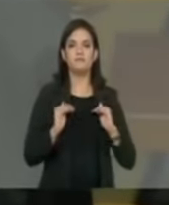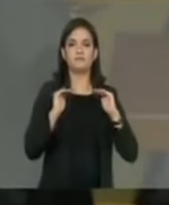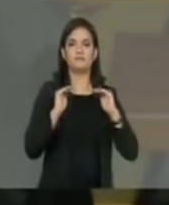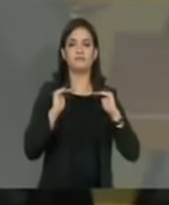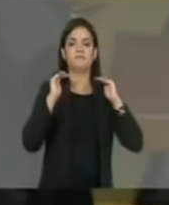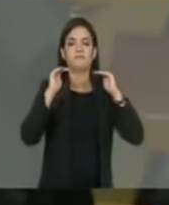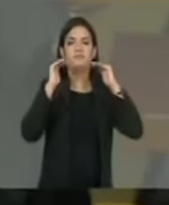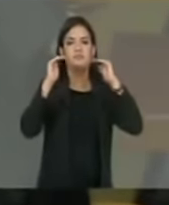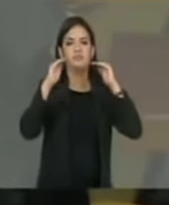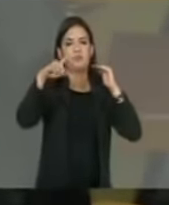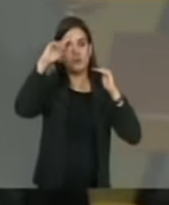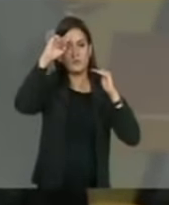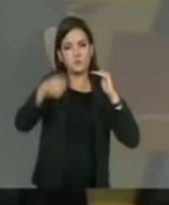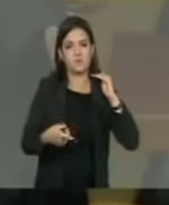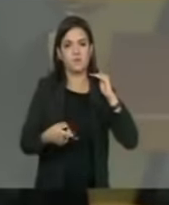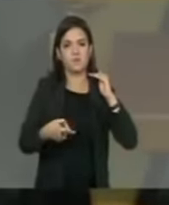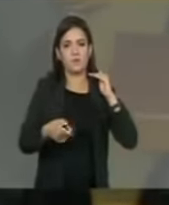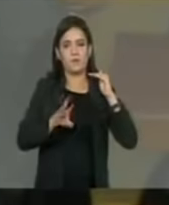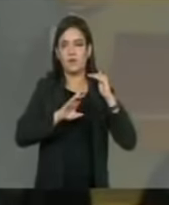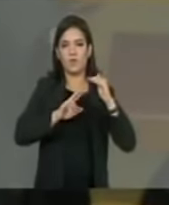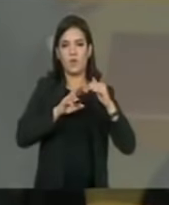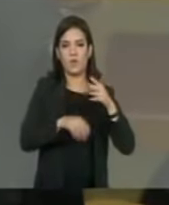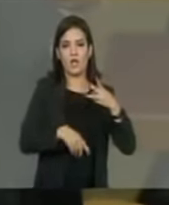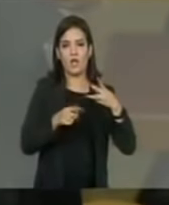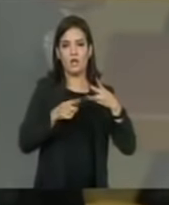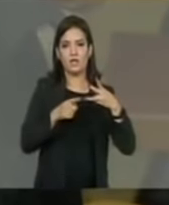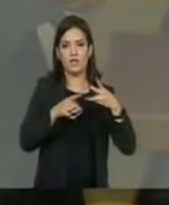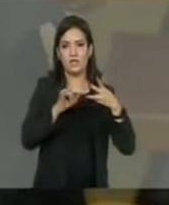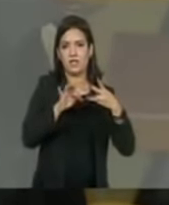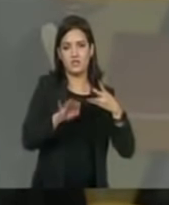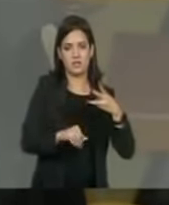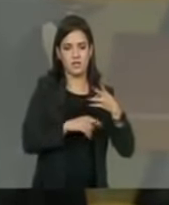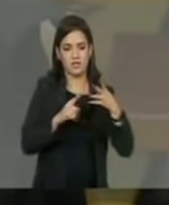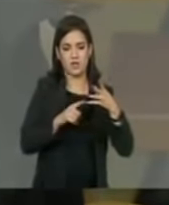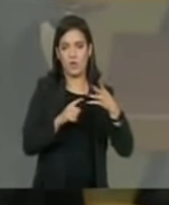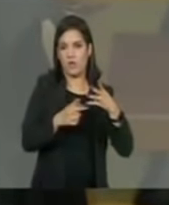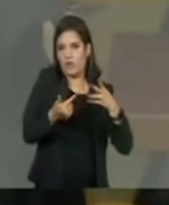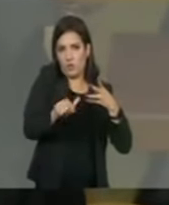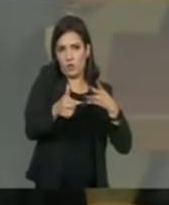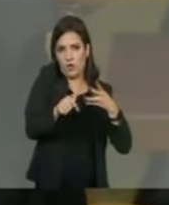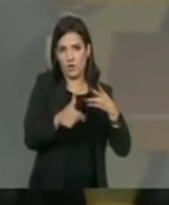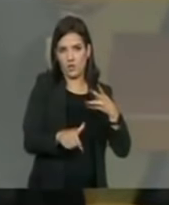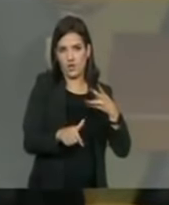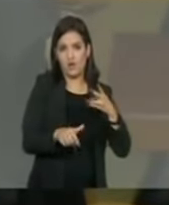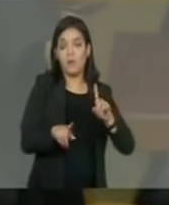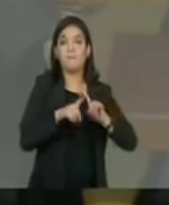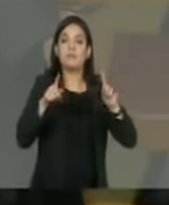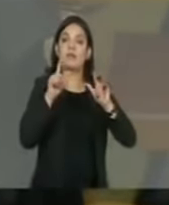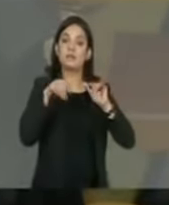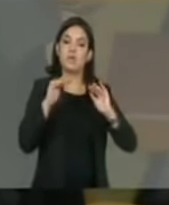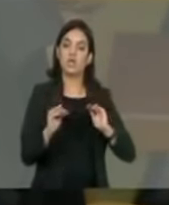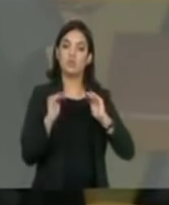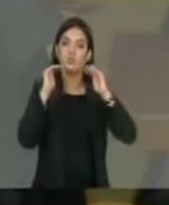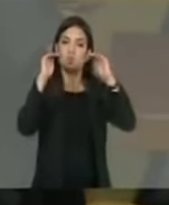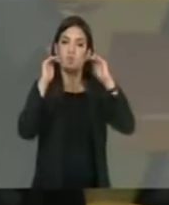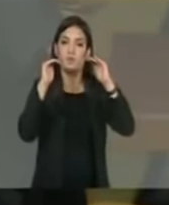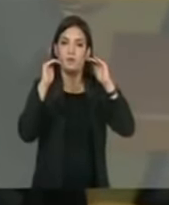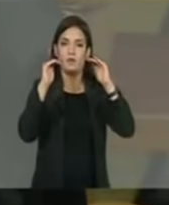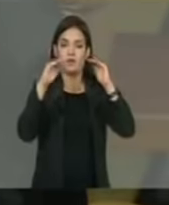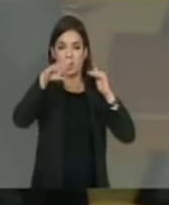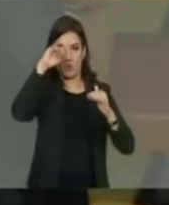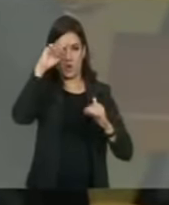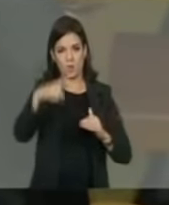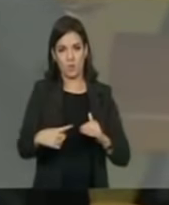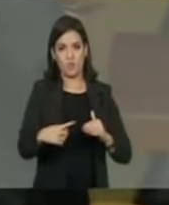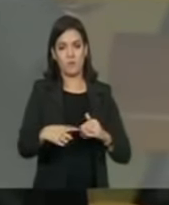superposição não de terceira instância que não há não de quarta instância que não há mais como instâncias de superposição é